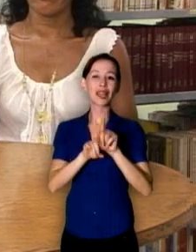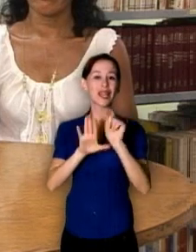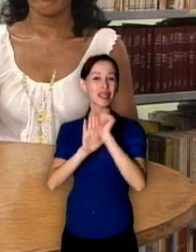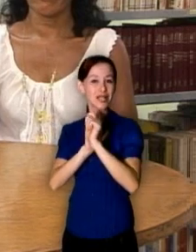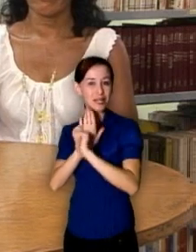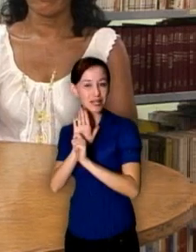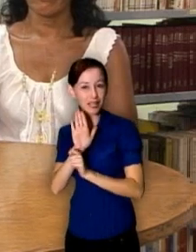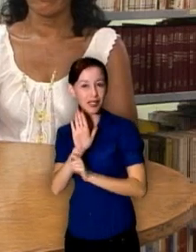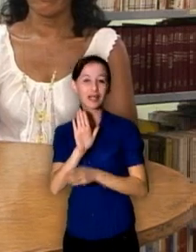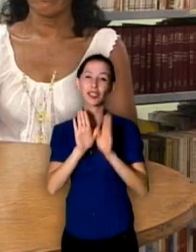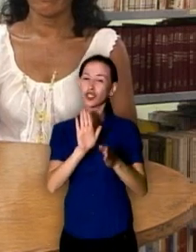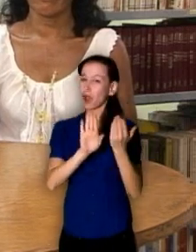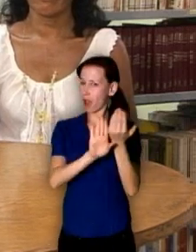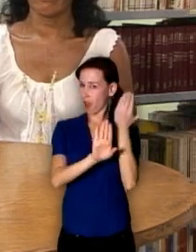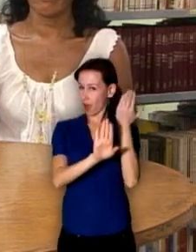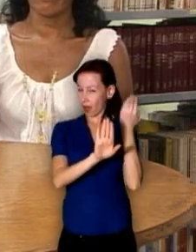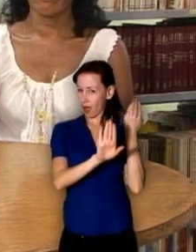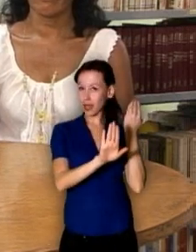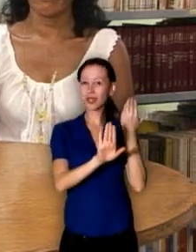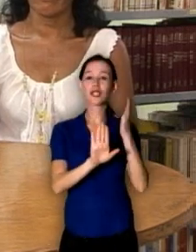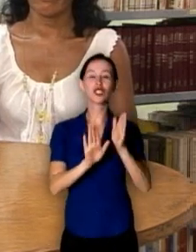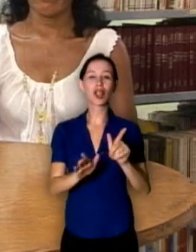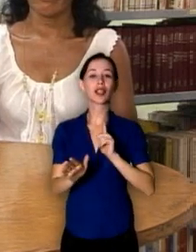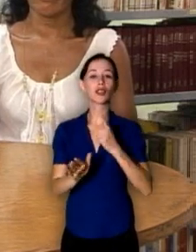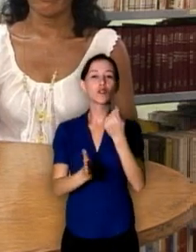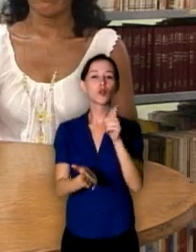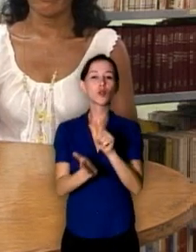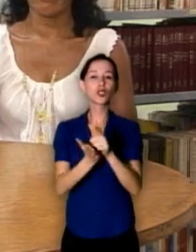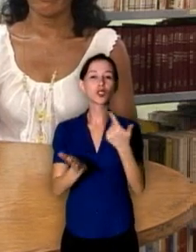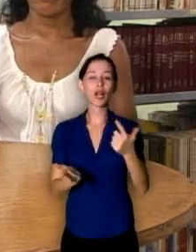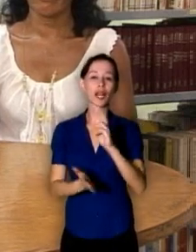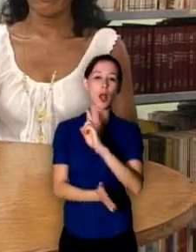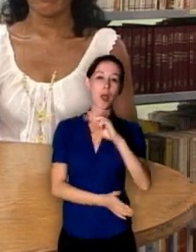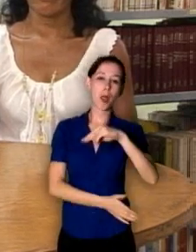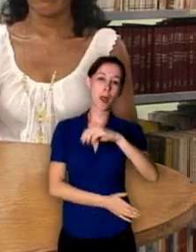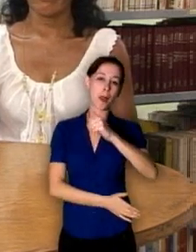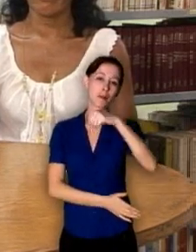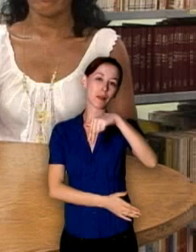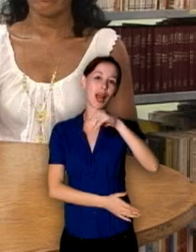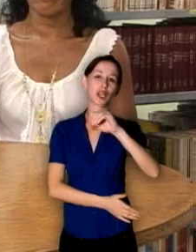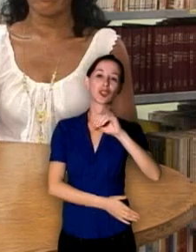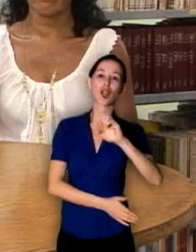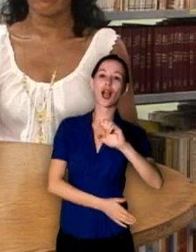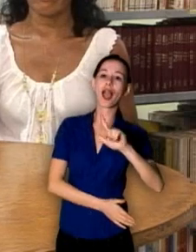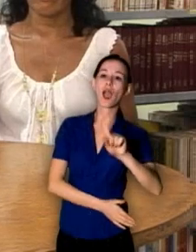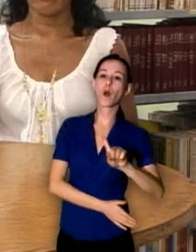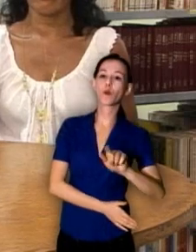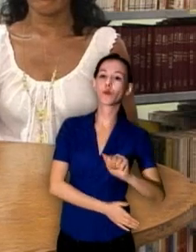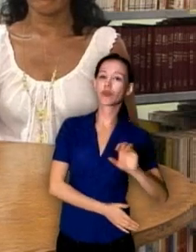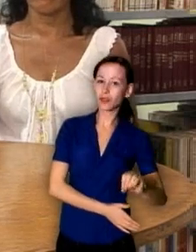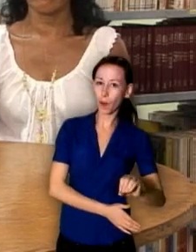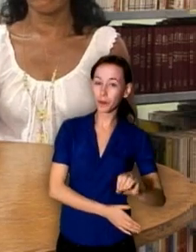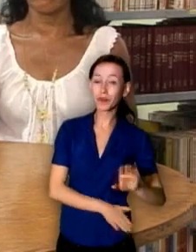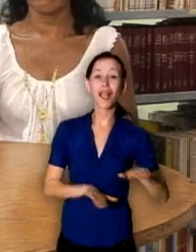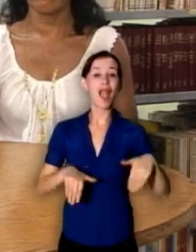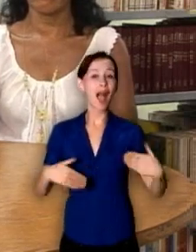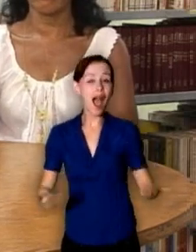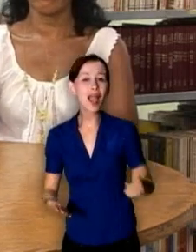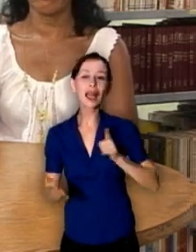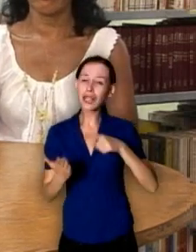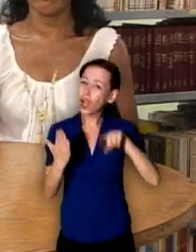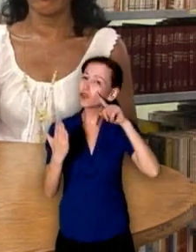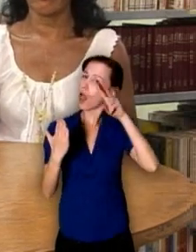e já trabalhamos há mais tempo com o jornal do Manuelzão, da Cidadania pelas Águas, e numa